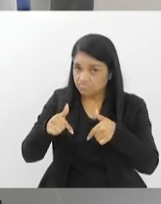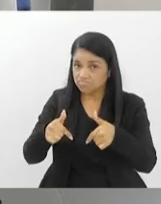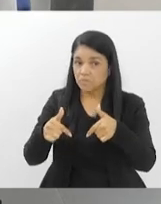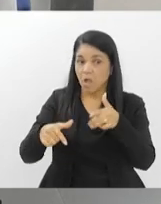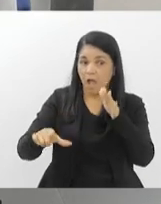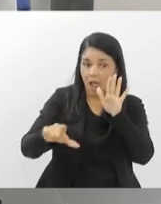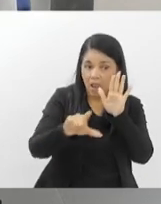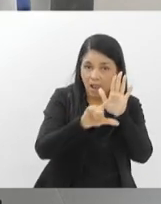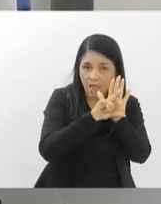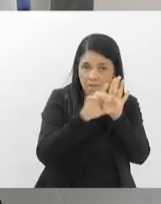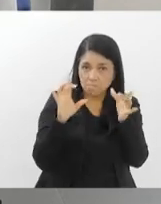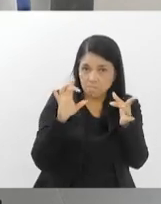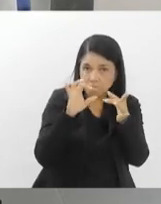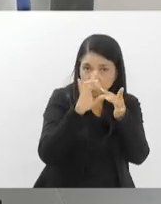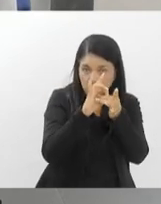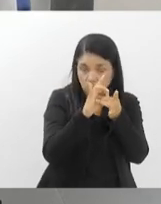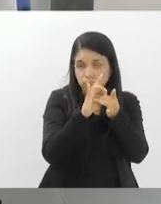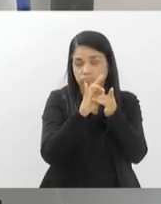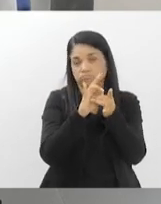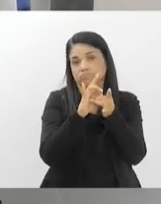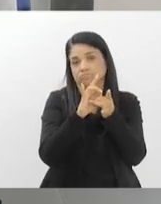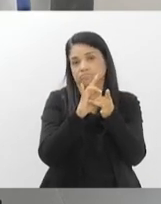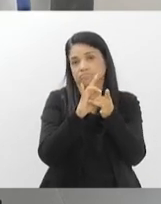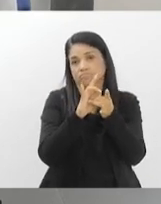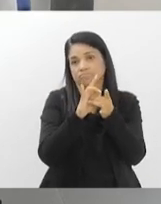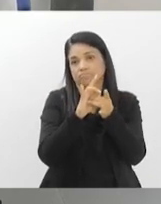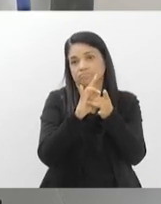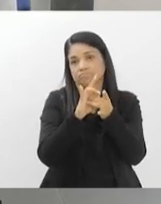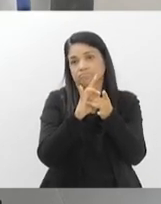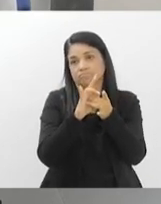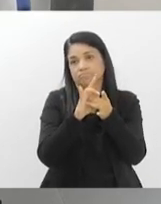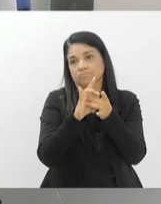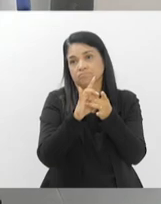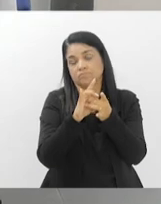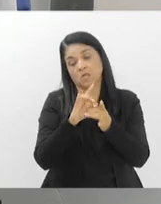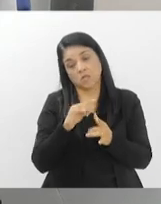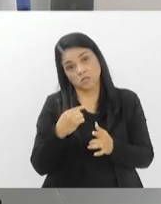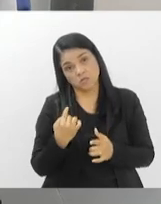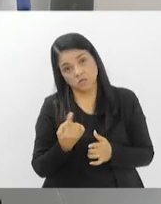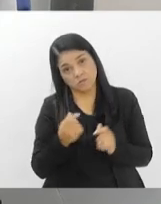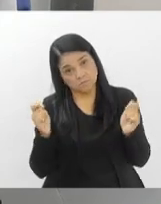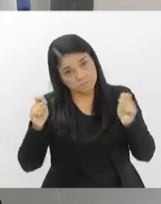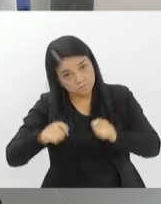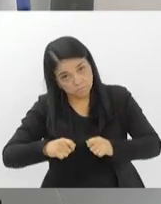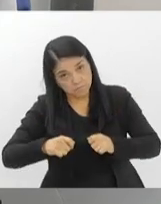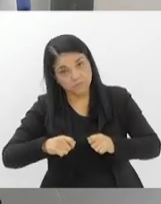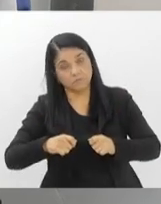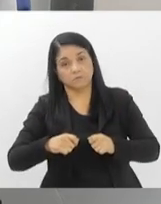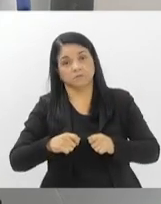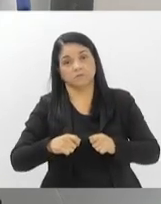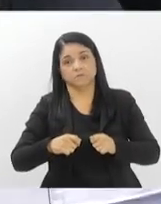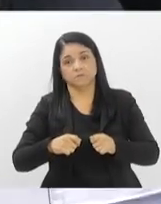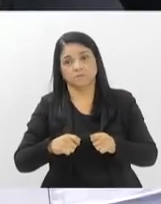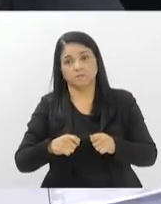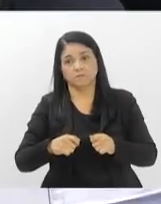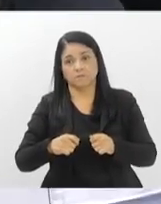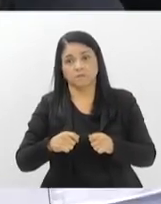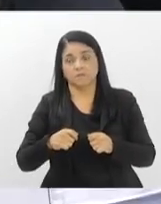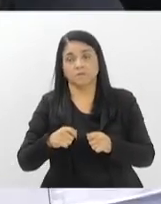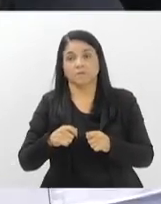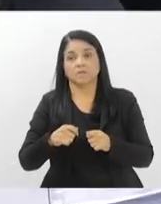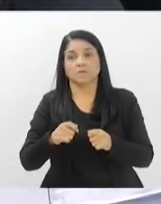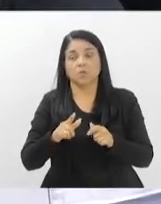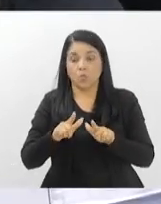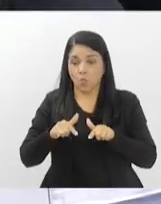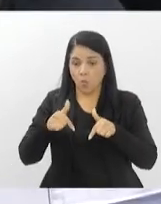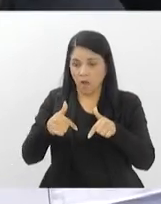lei que é bacana, eu considero que pode ser um exercício nosso de fazê-lo para dar efetividade. Eu acho que a gente pode colocar, ao invés de ato próprio,